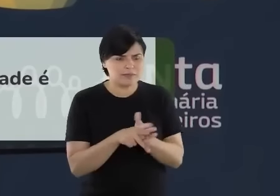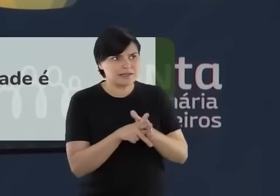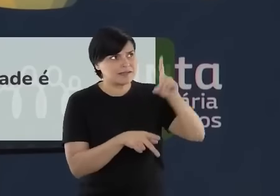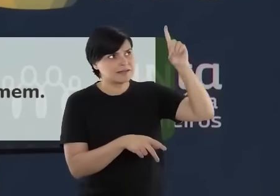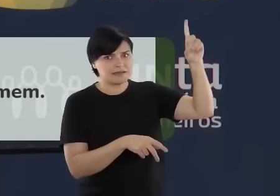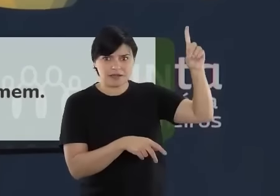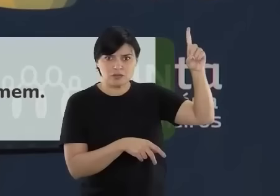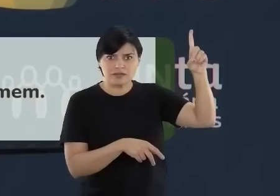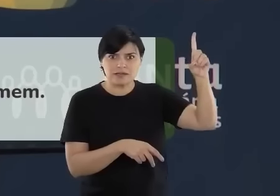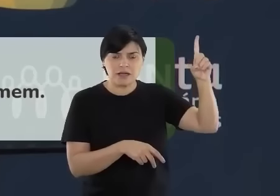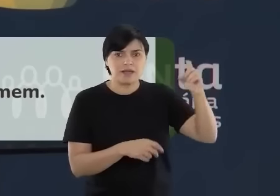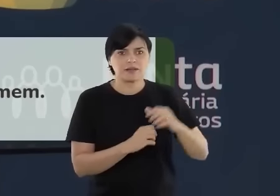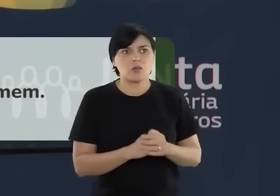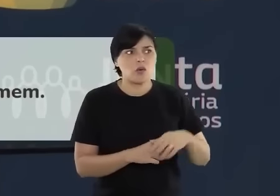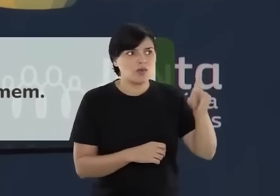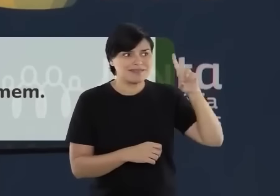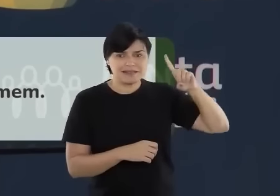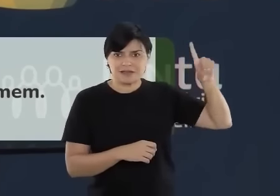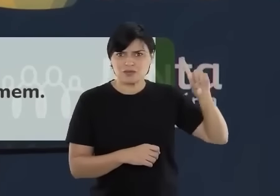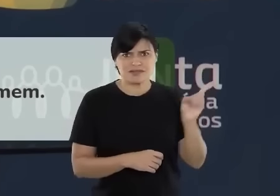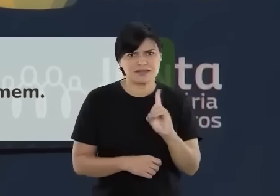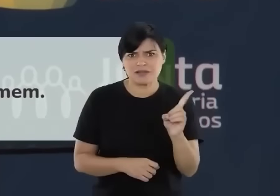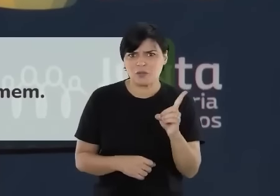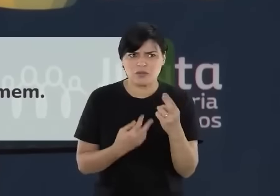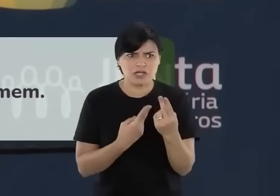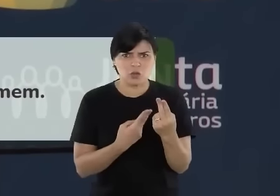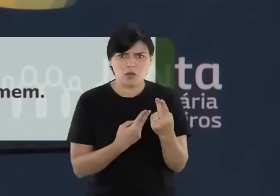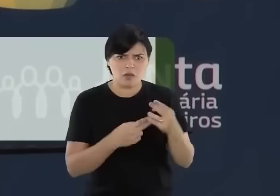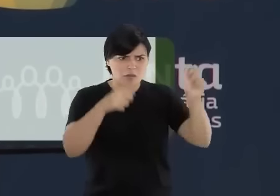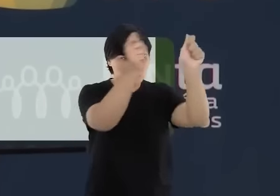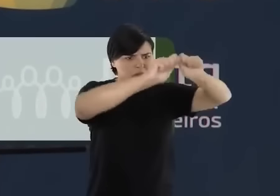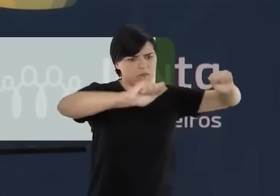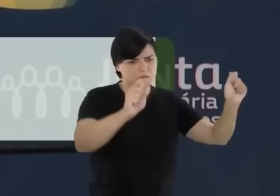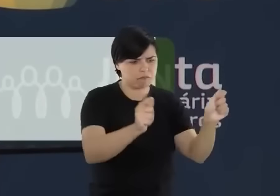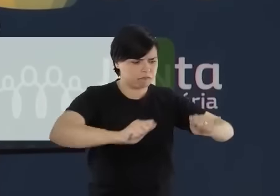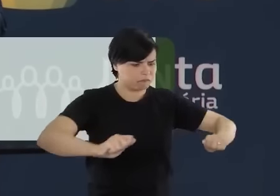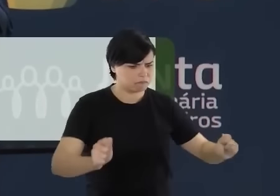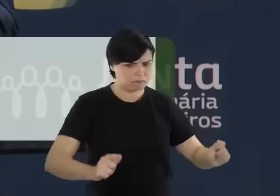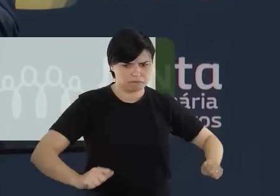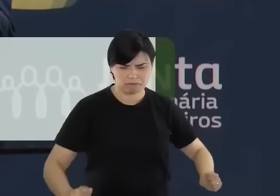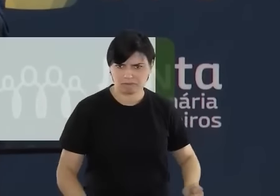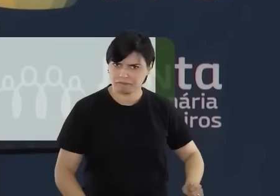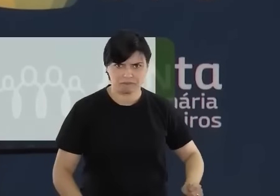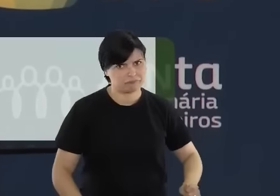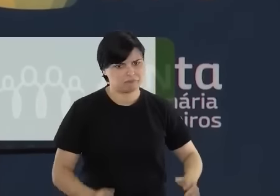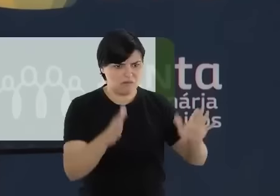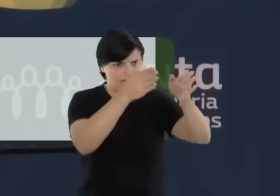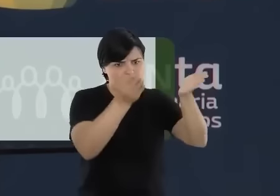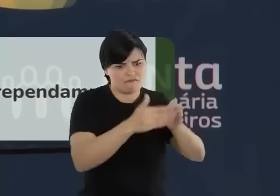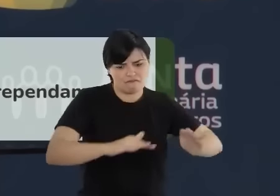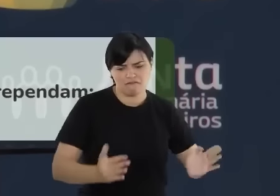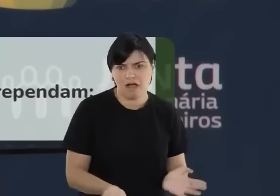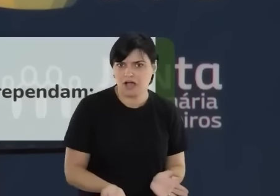semelhante ao ouro à prata ou a pedra trabalhados pela arte imaginação do homem ora não levou Deus em conta